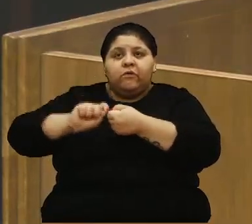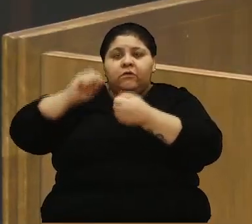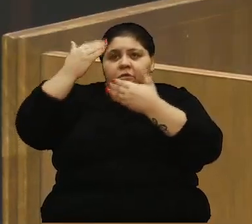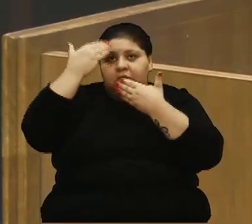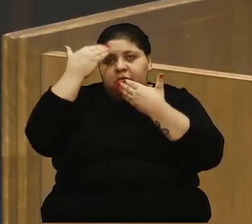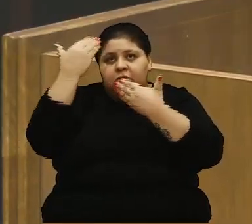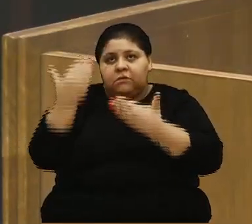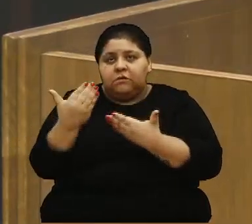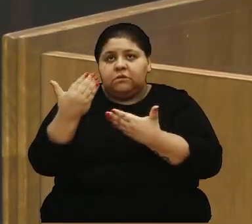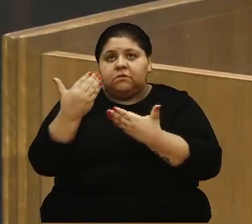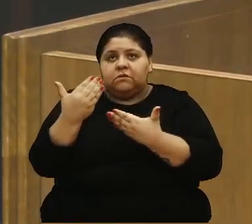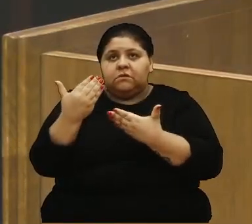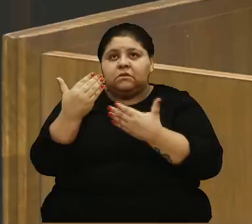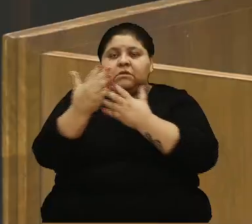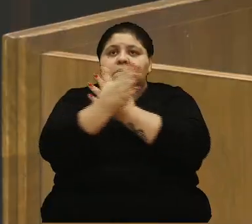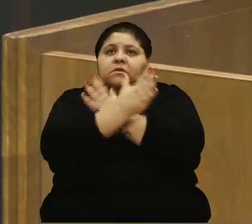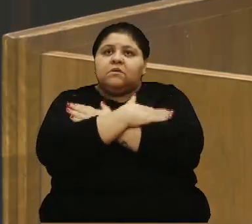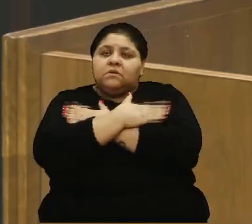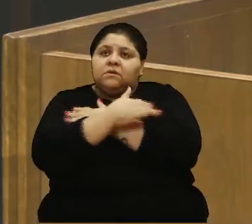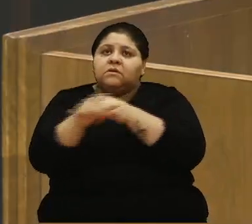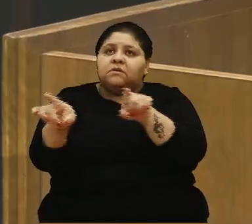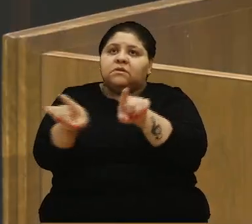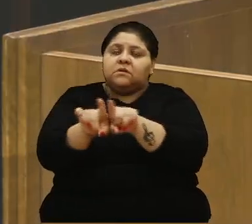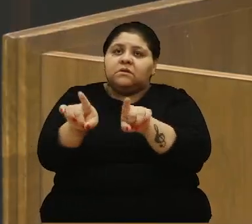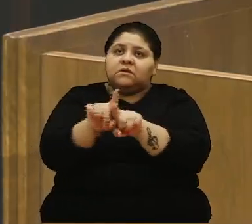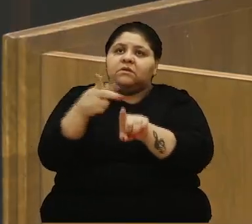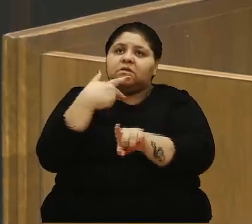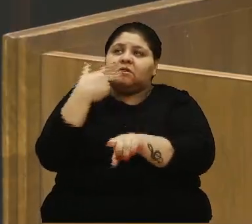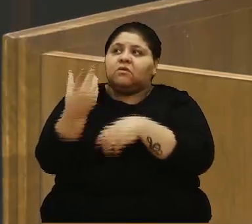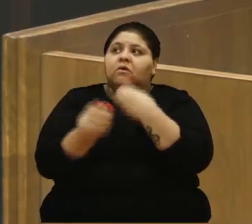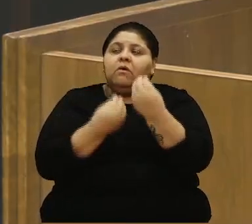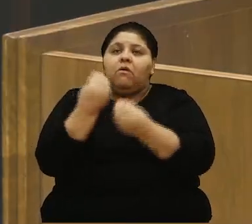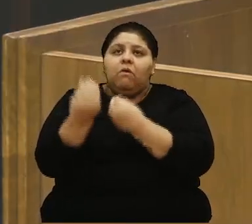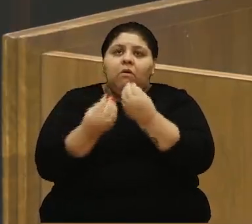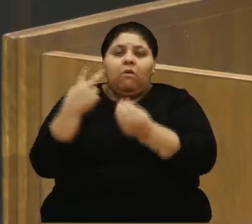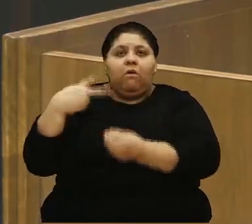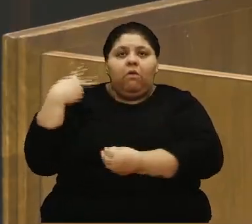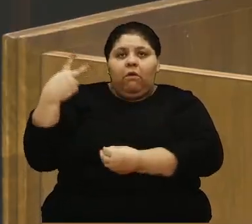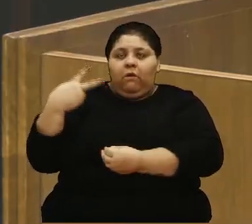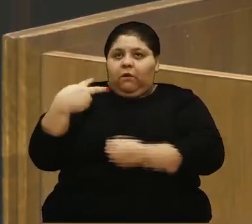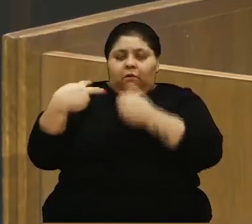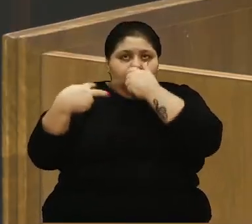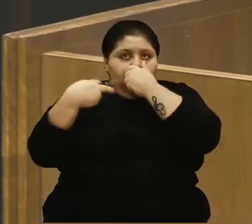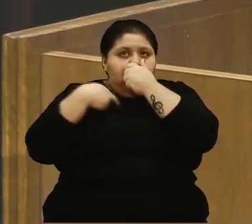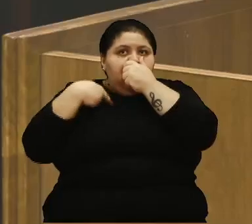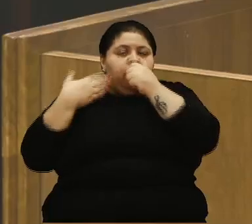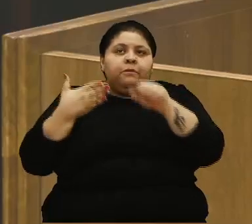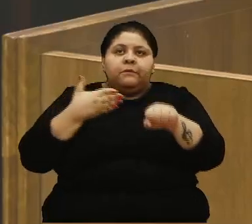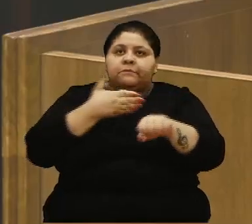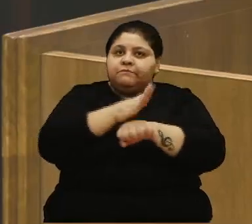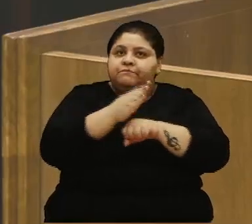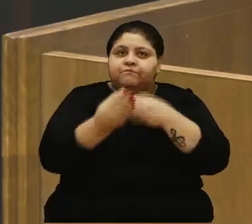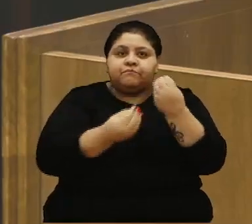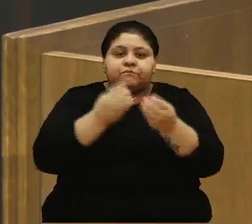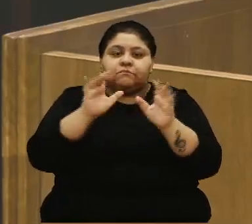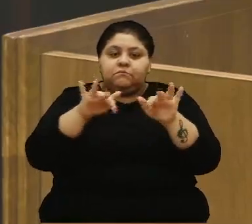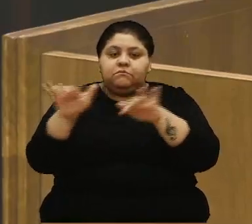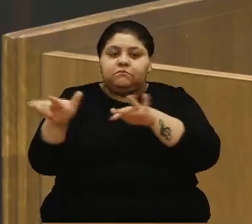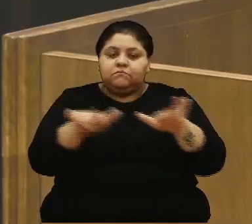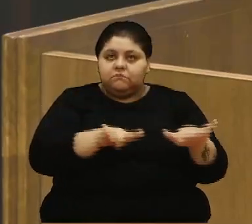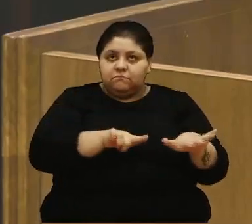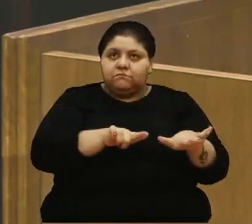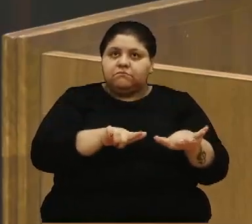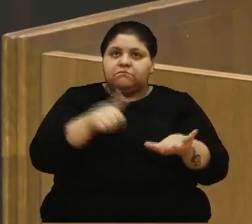agradecimento muito grande e também relatar aqui como foi, né, para os vereadores que não puderam participar, como foi nesse fim de semana